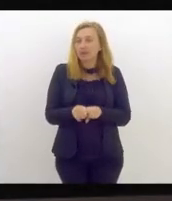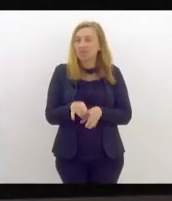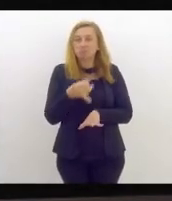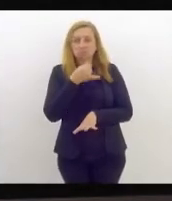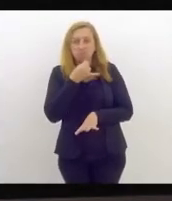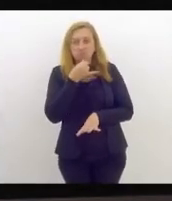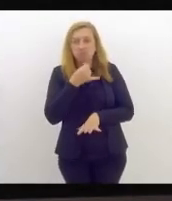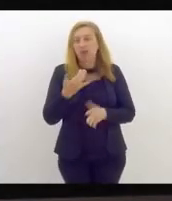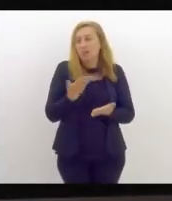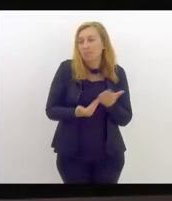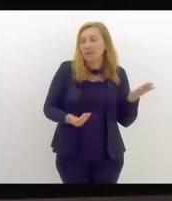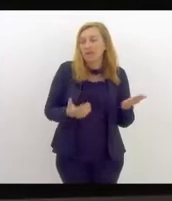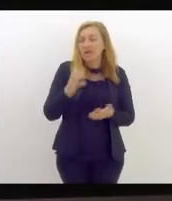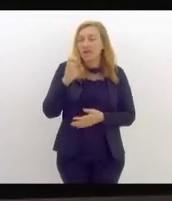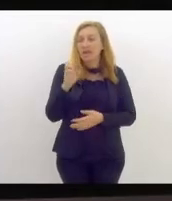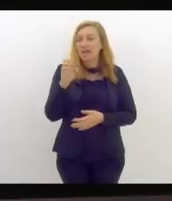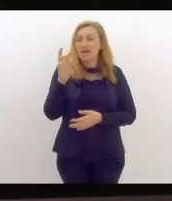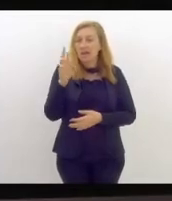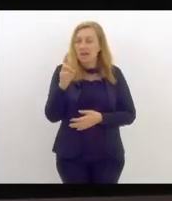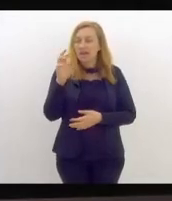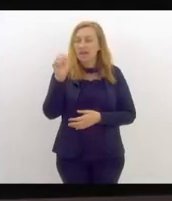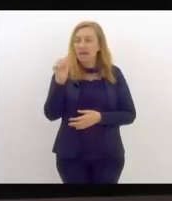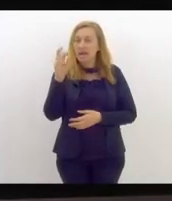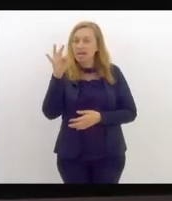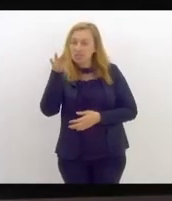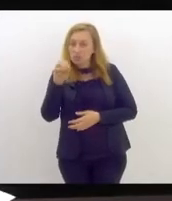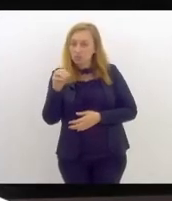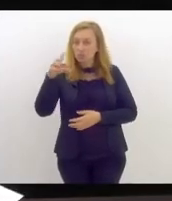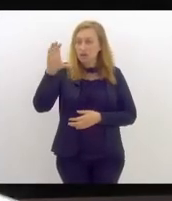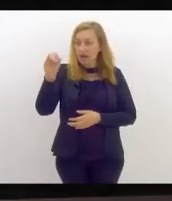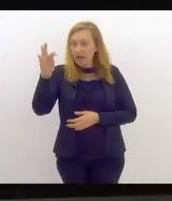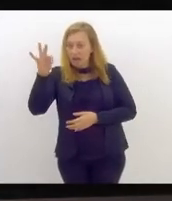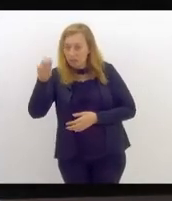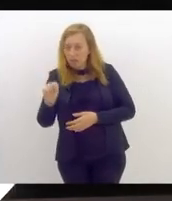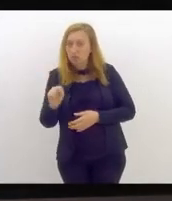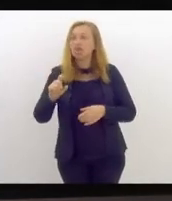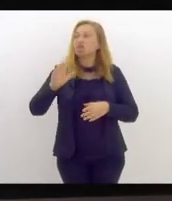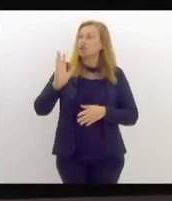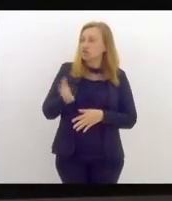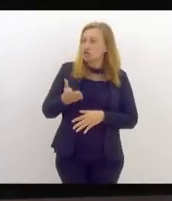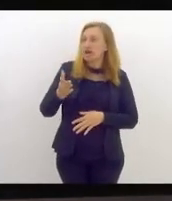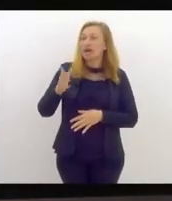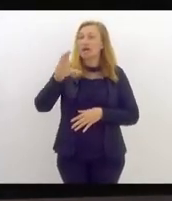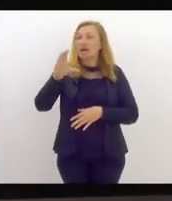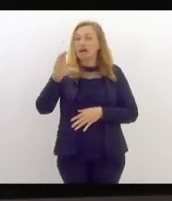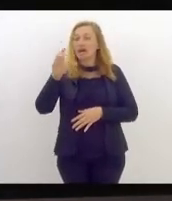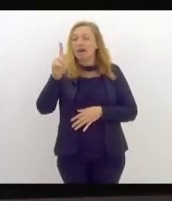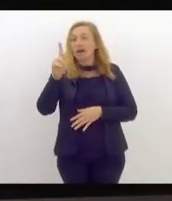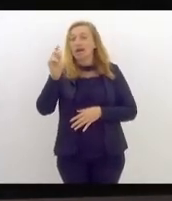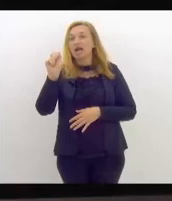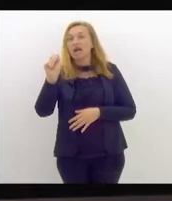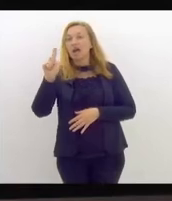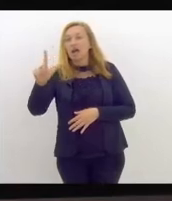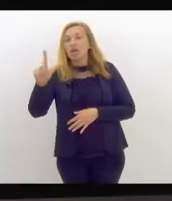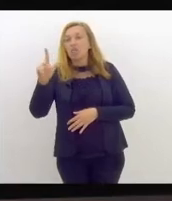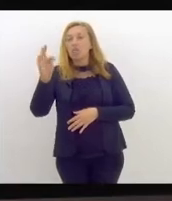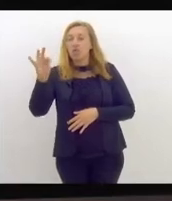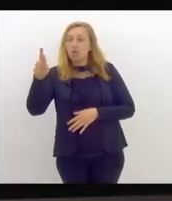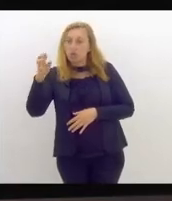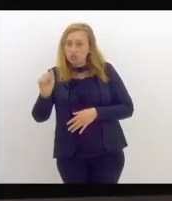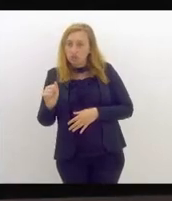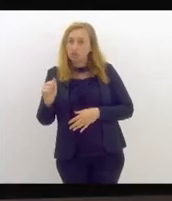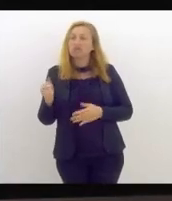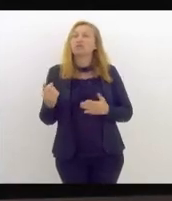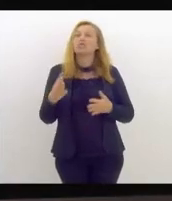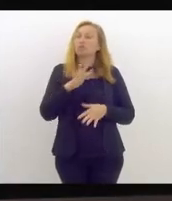Erasmo Carlos depois que a nossa Gal Costa partiu vários outros também já foram então tô torcendo para esse ano acabar